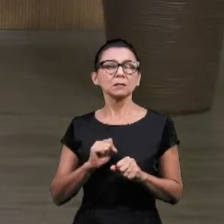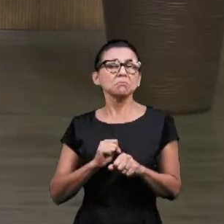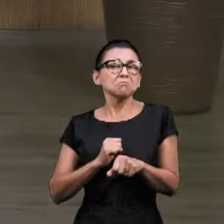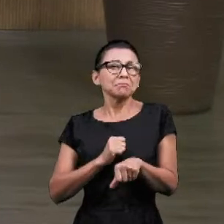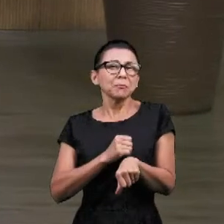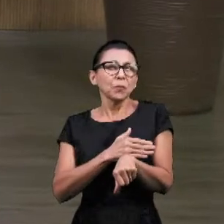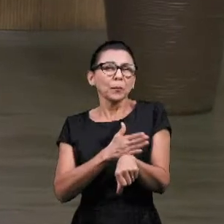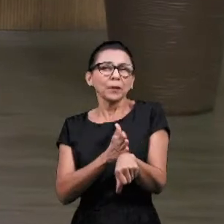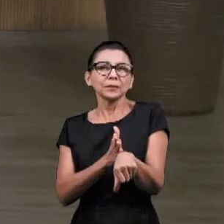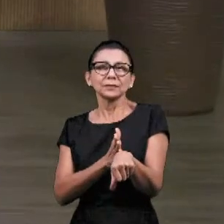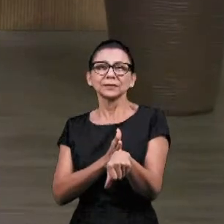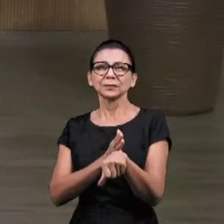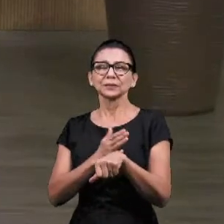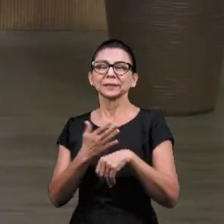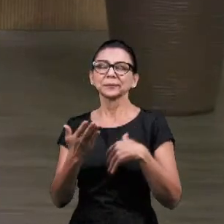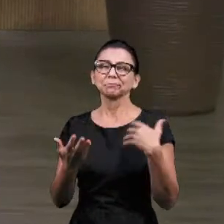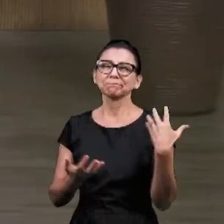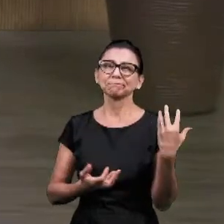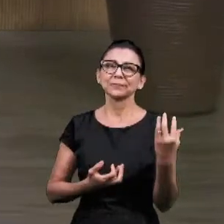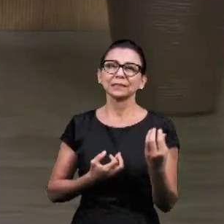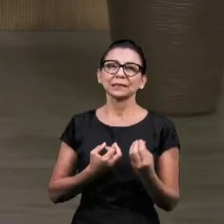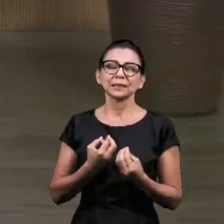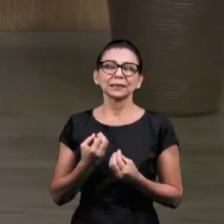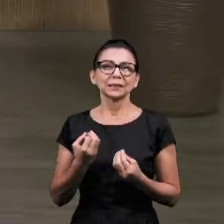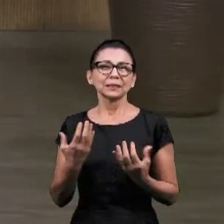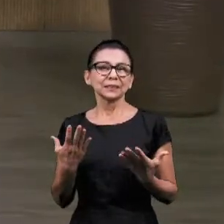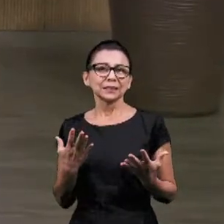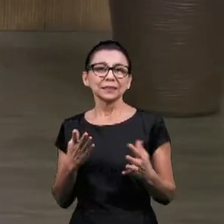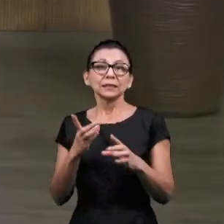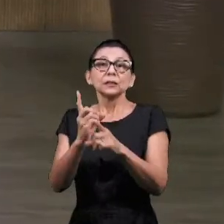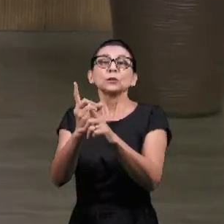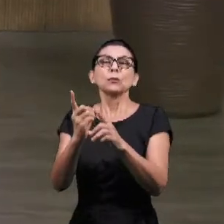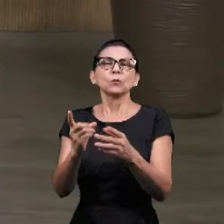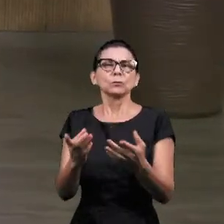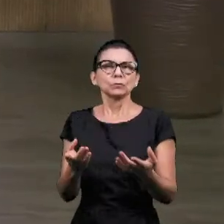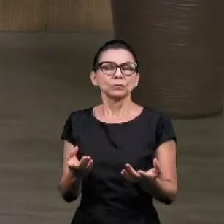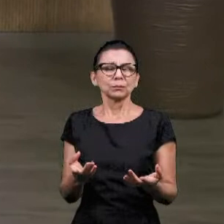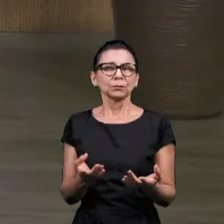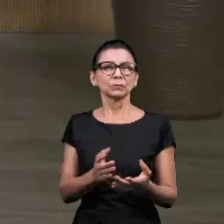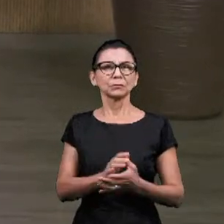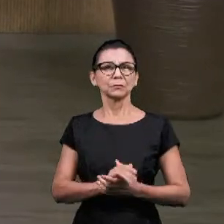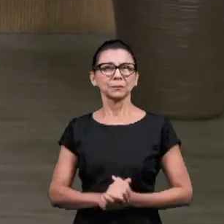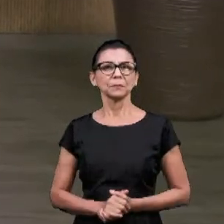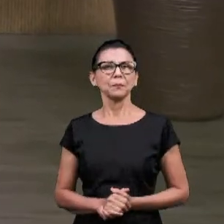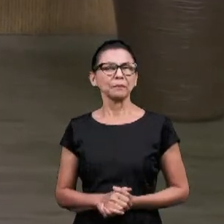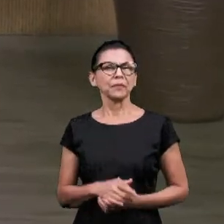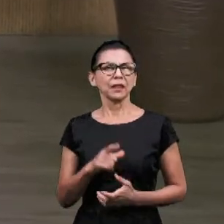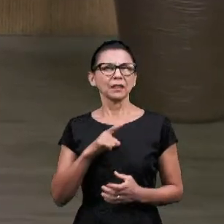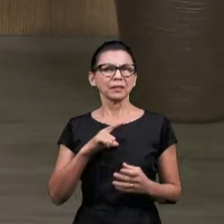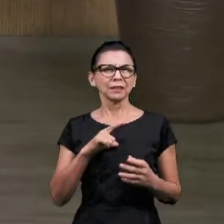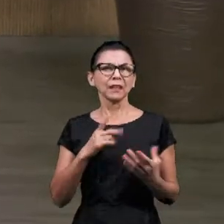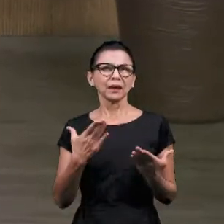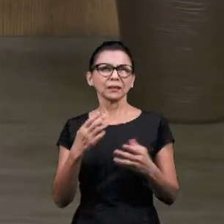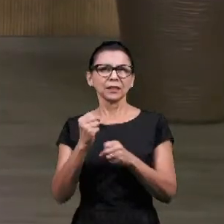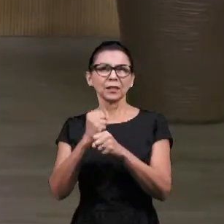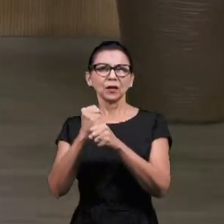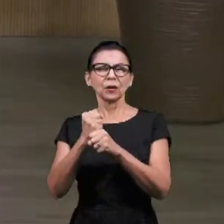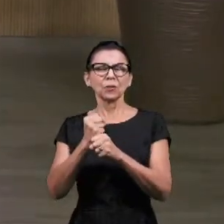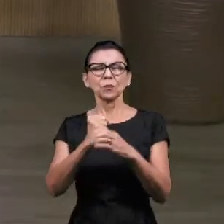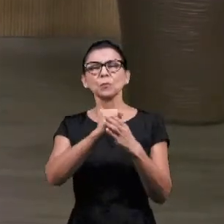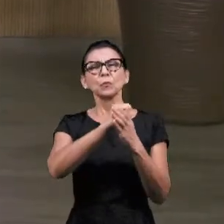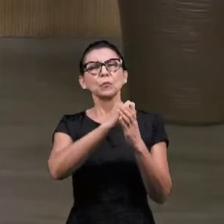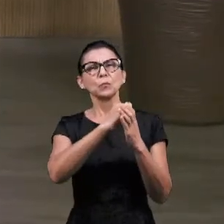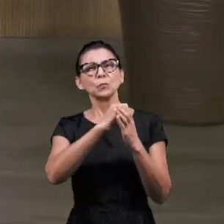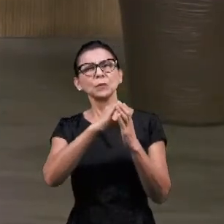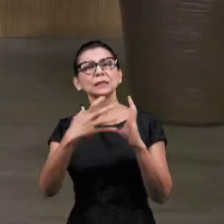momentos de encontro. Aliás, a gente tem uma característica na obra, né? Como é bom